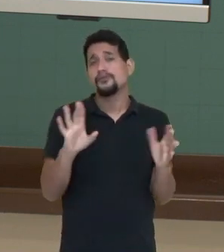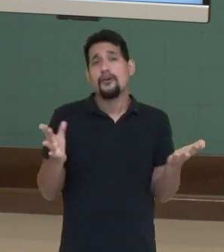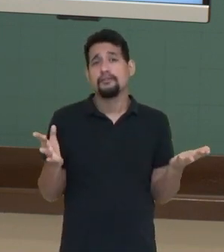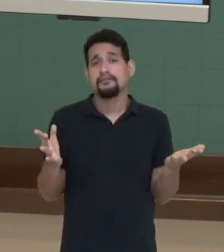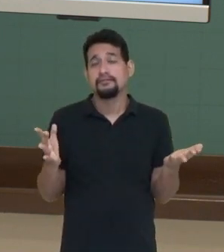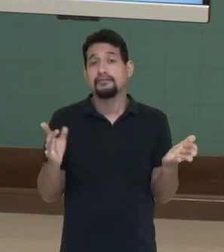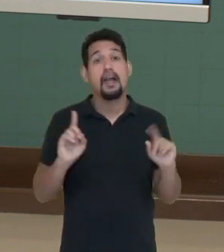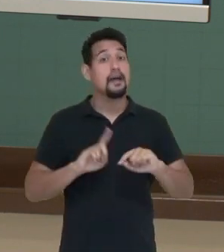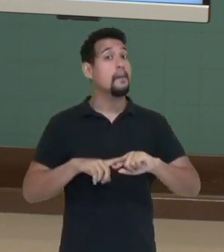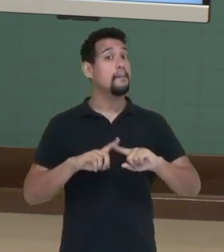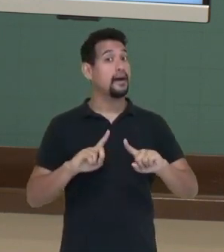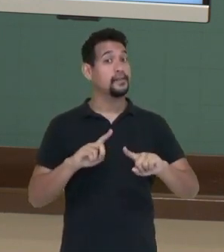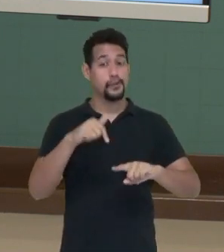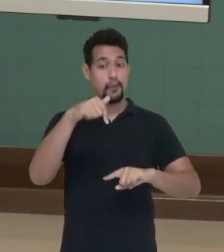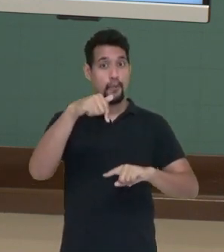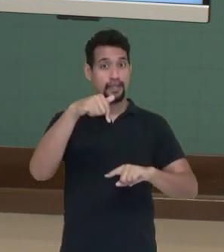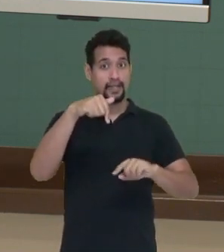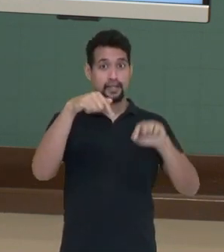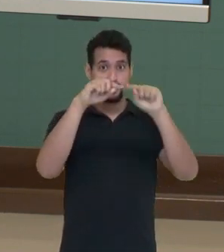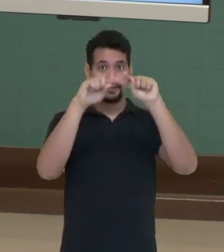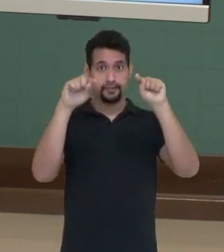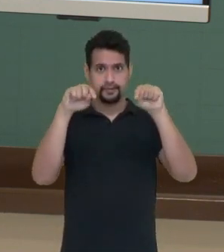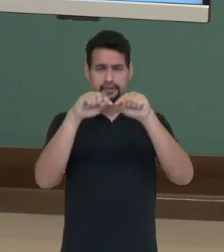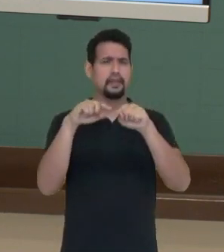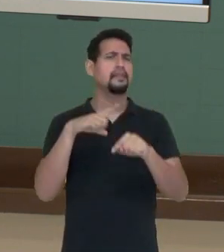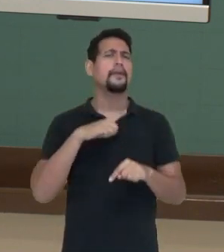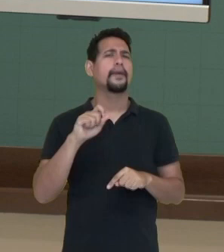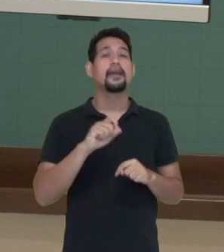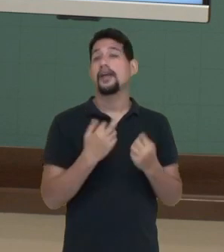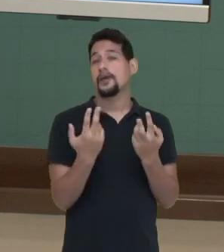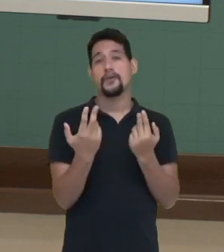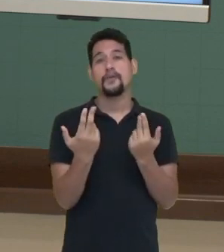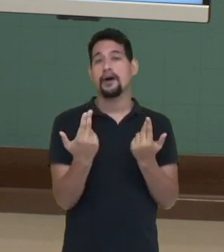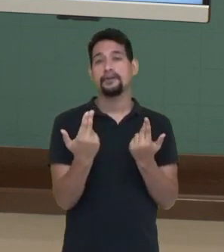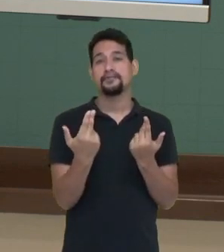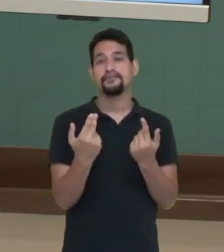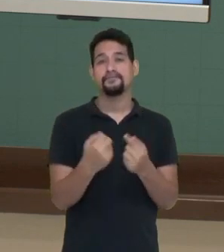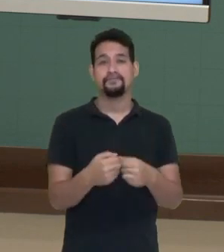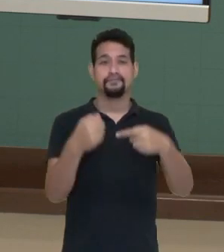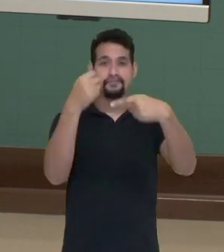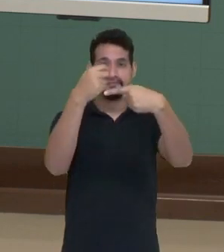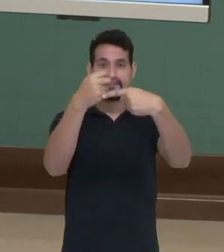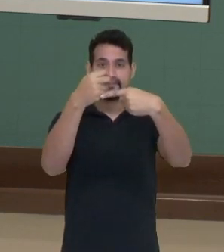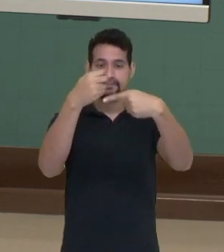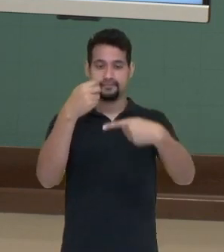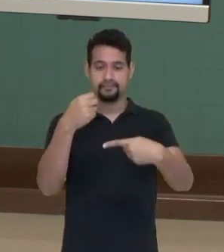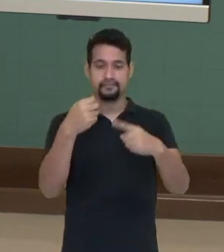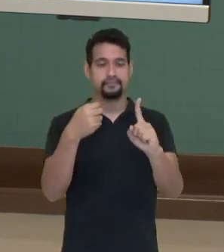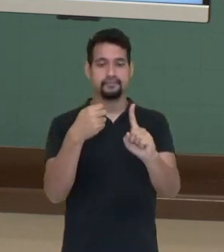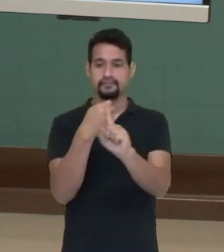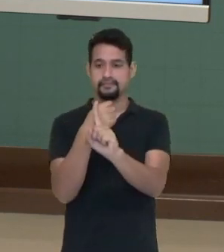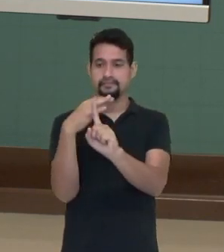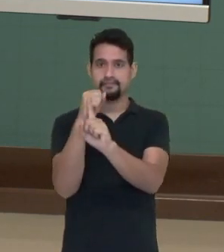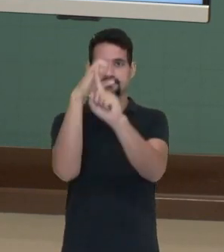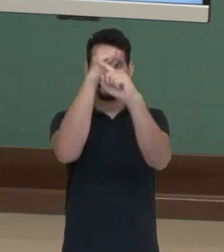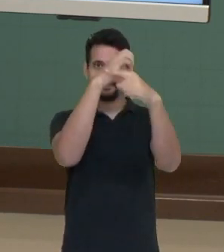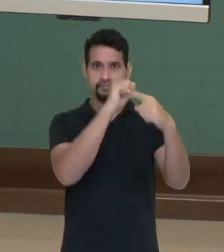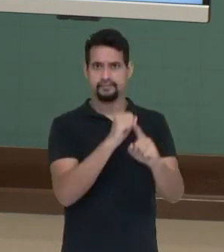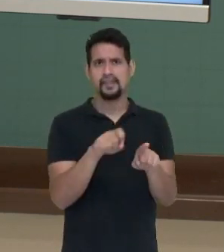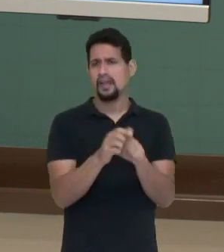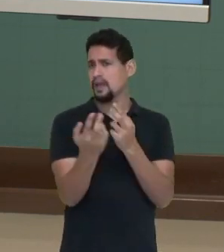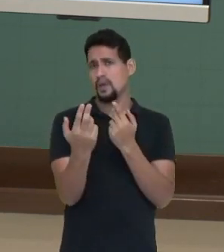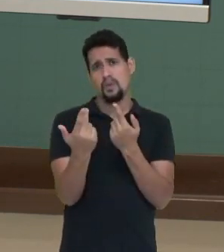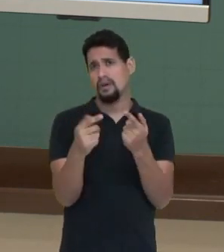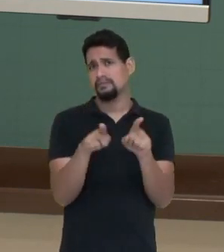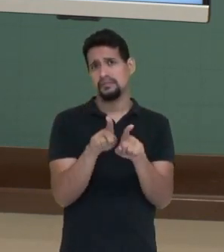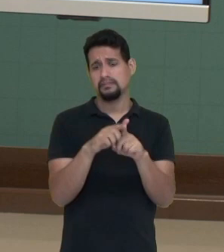quadrado, por definição, ele tem o quê? Todos os lados iguais. Então, por isso que a gente multiplica lado vezes lado, que é a mesma